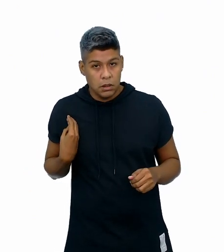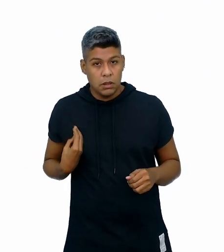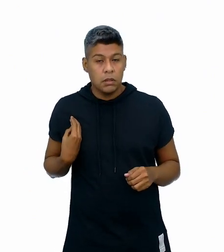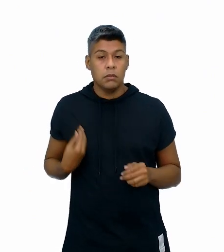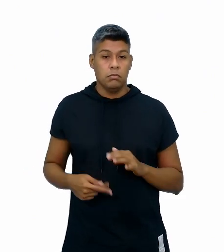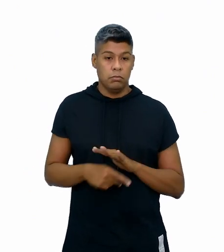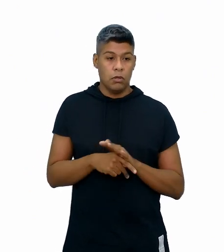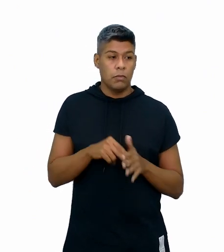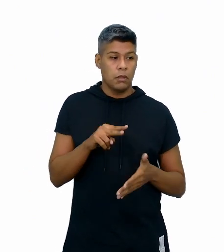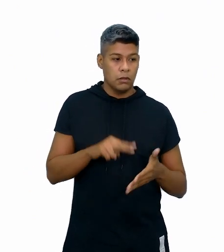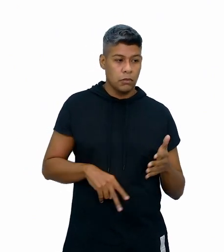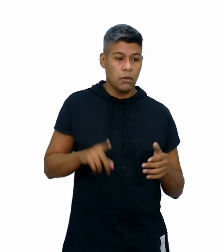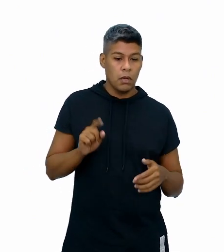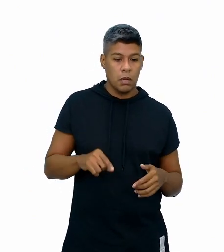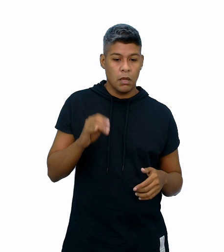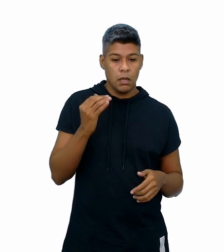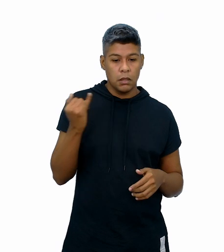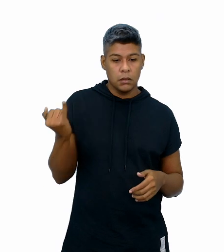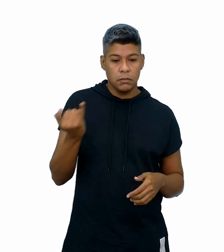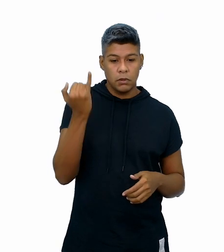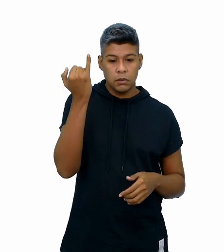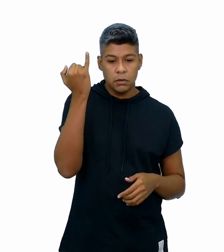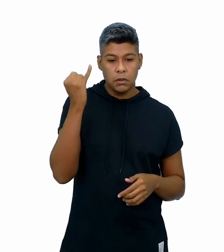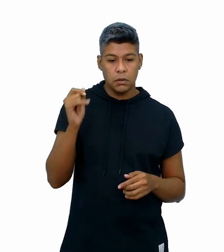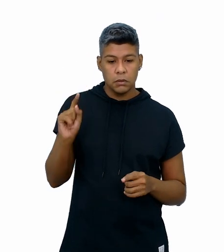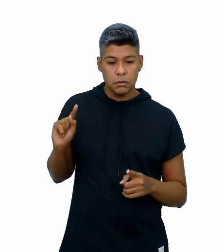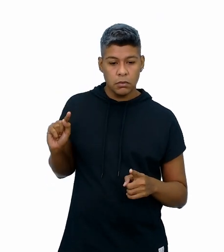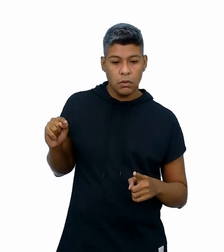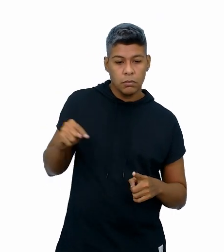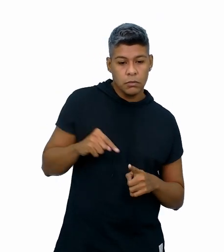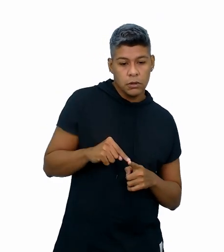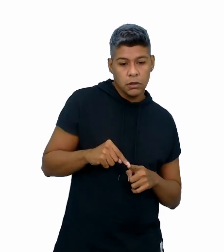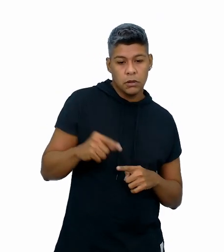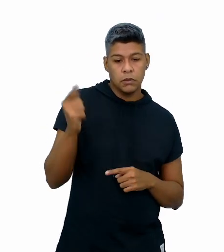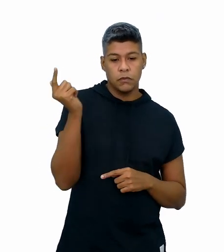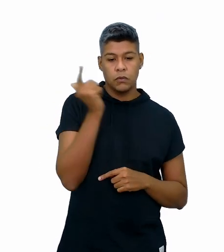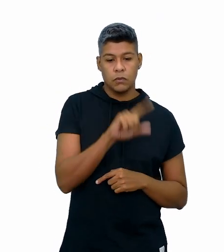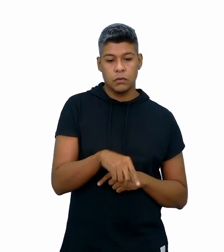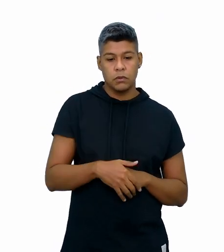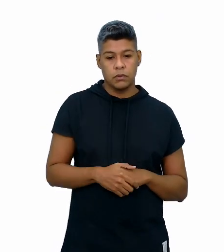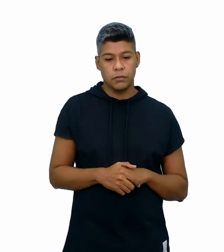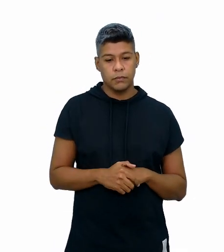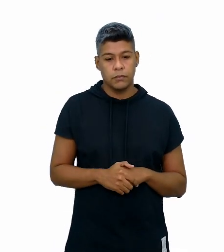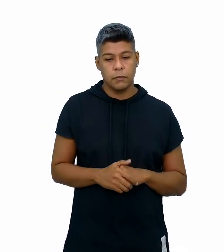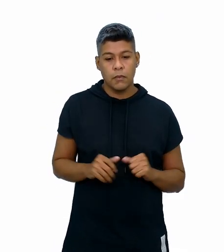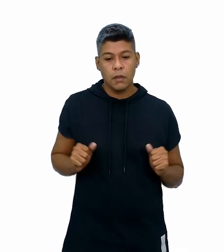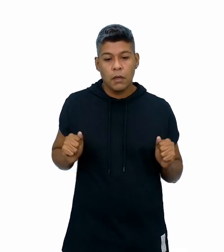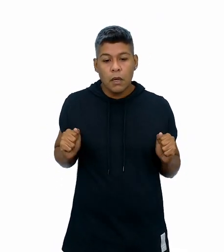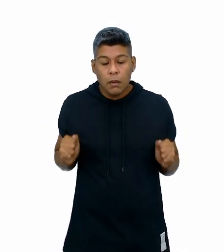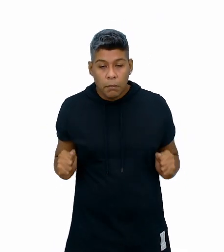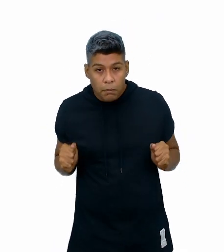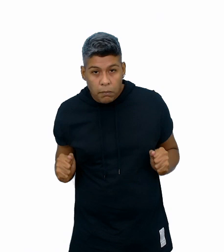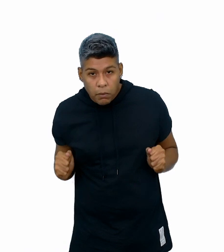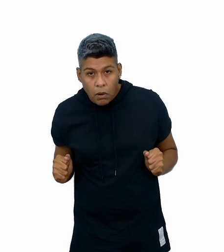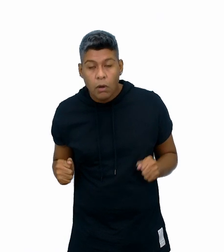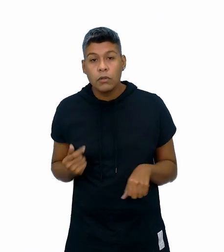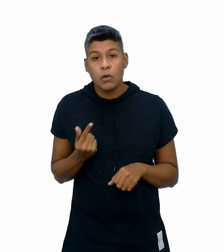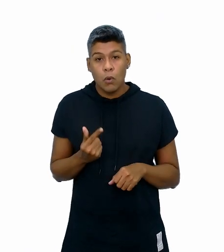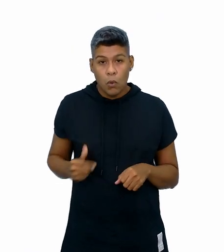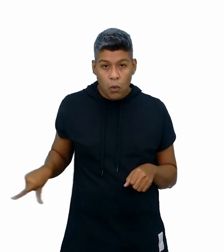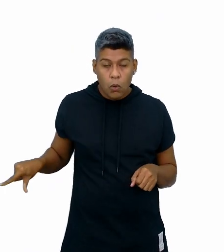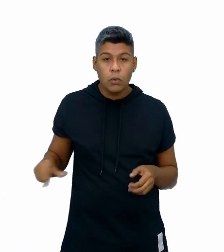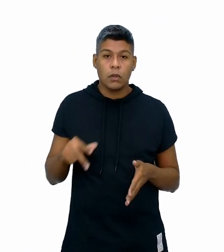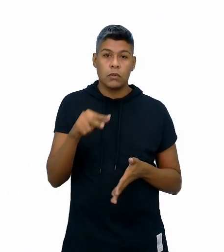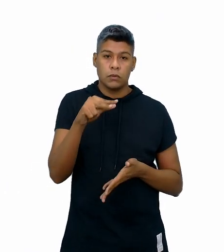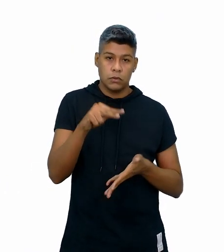durante a leitura é fundamental para que esse objetivo seja alcançado. É possível que vocês tragam outras